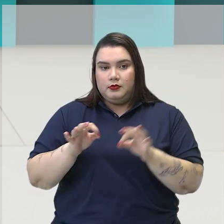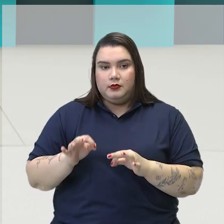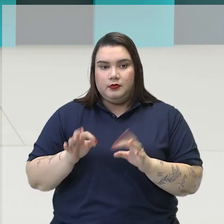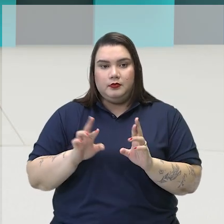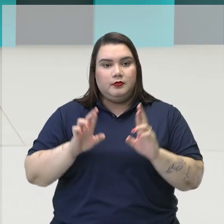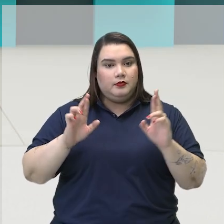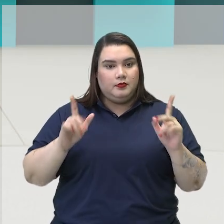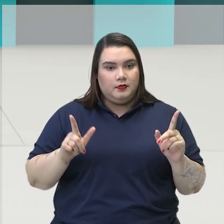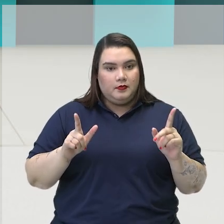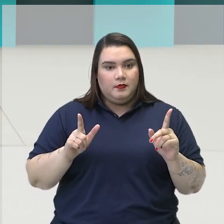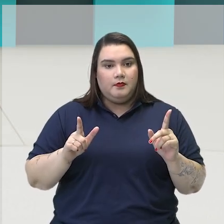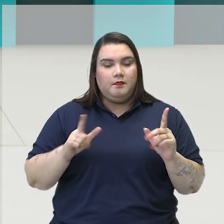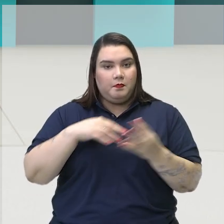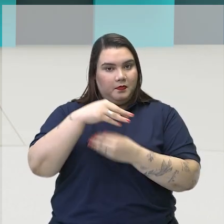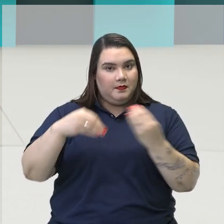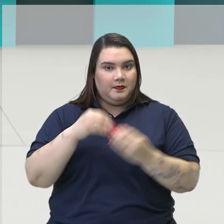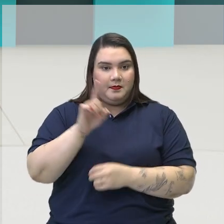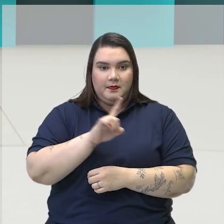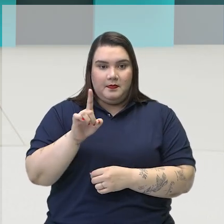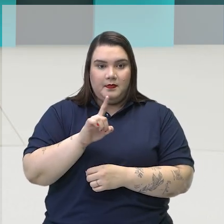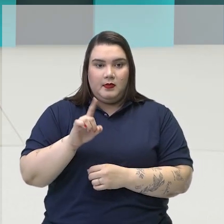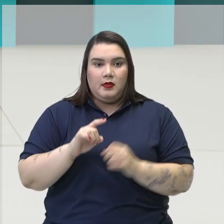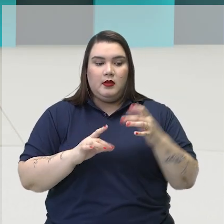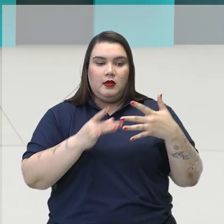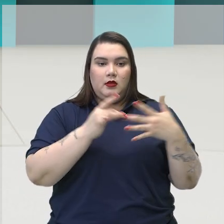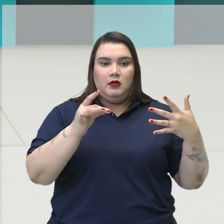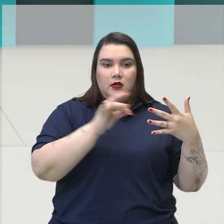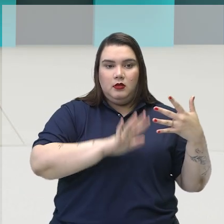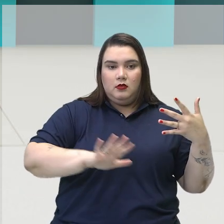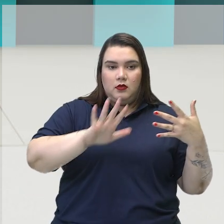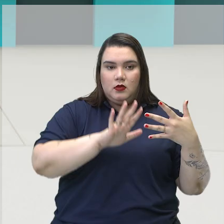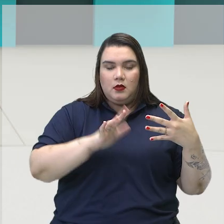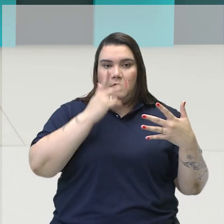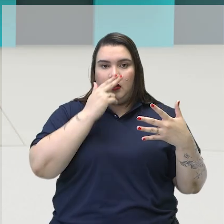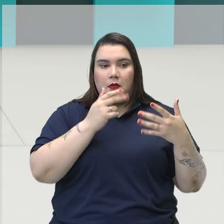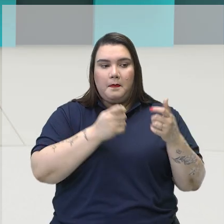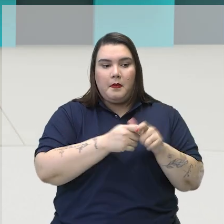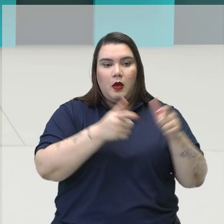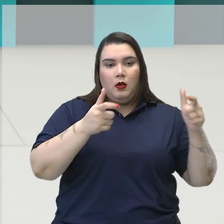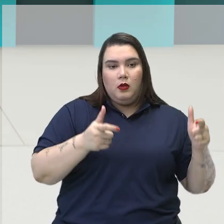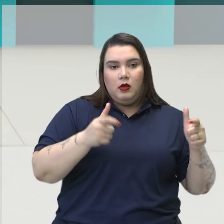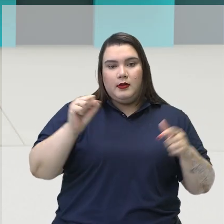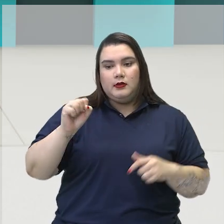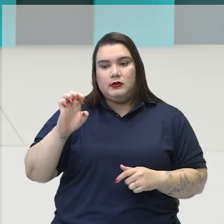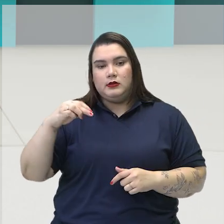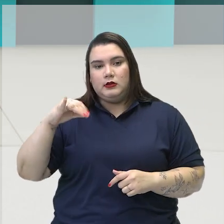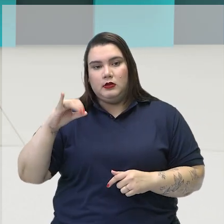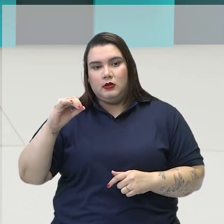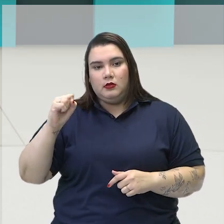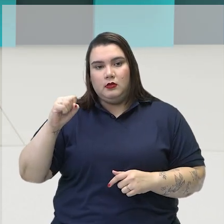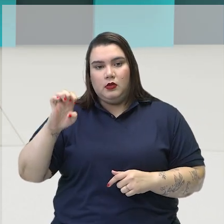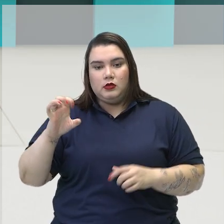é diferente. Não podemos misturar que semiótica é como se fosse o maior. E a semiose é o que